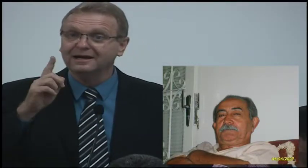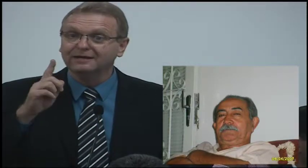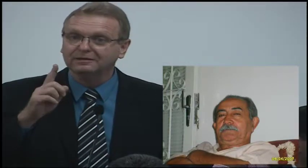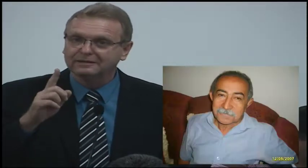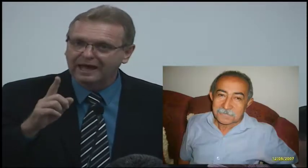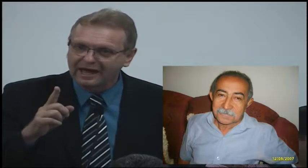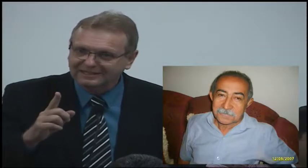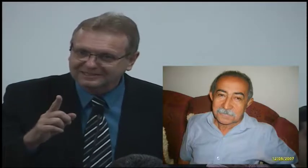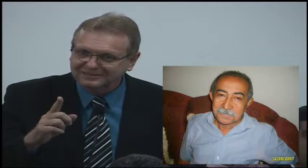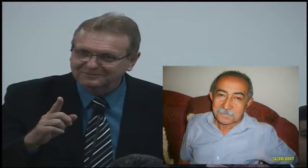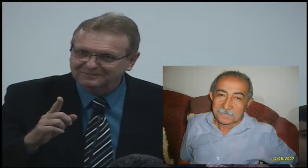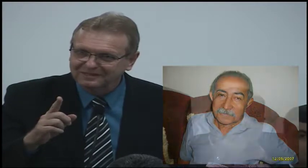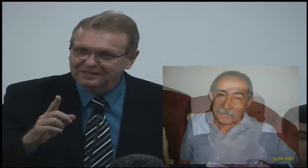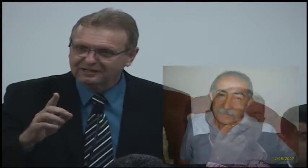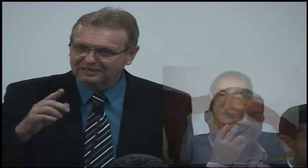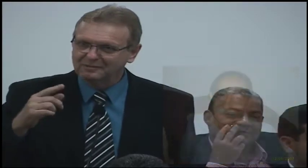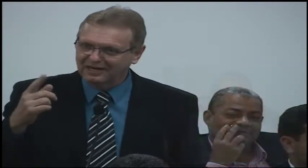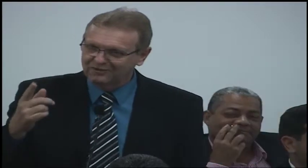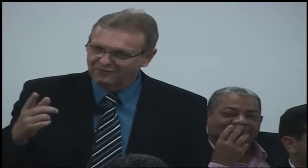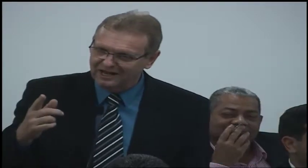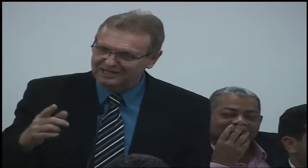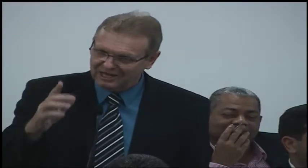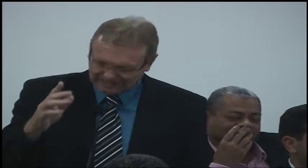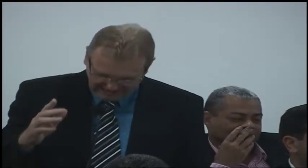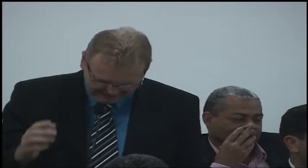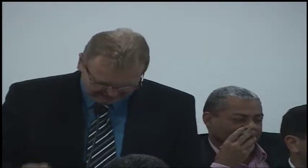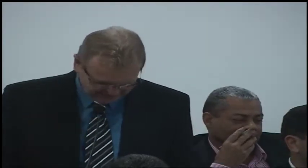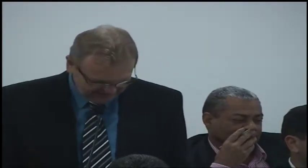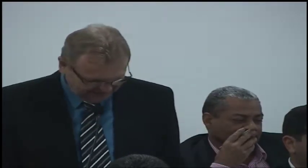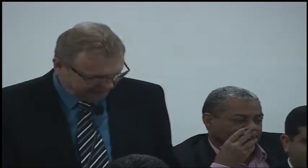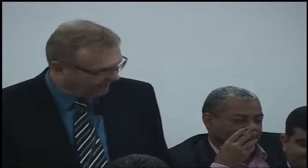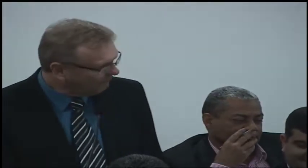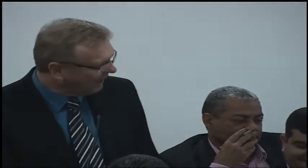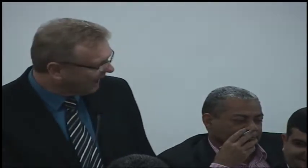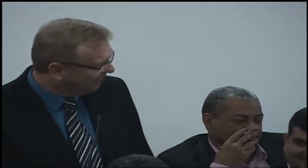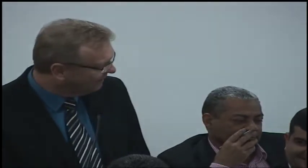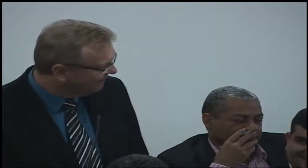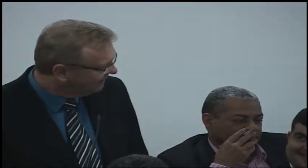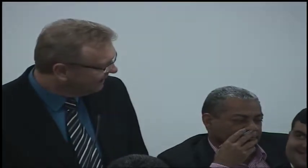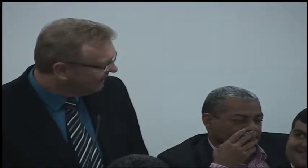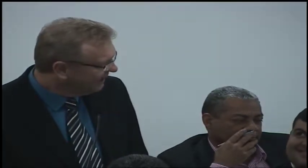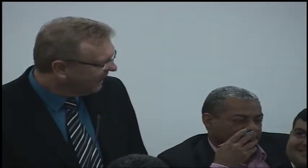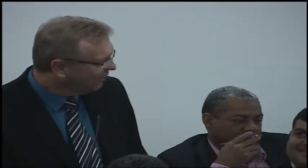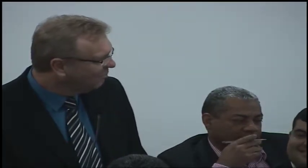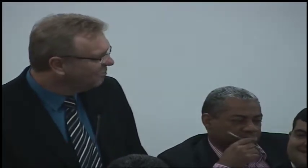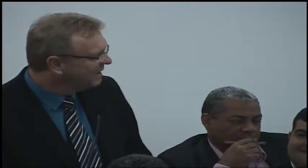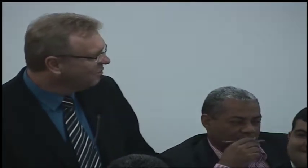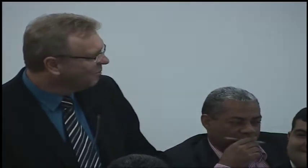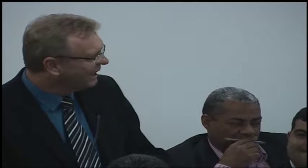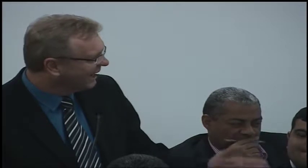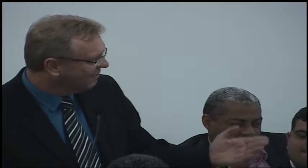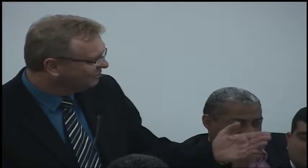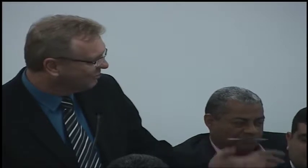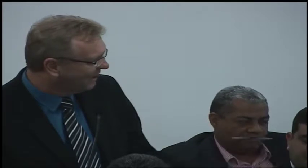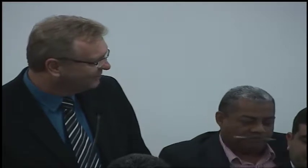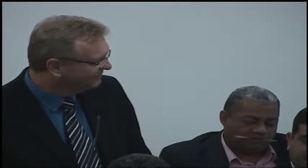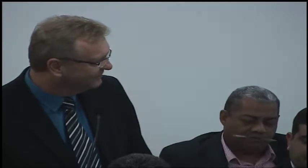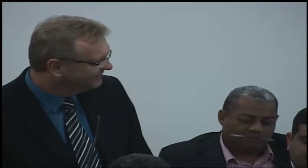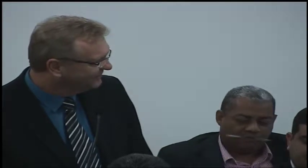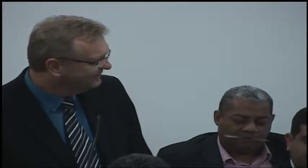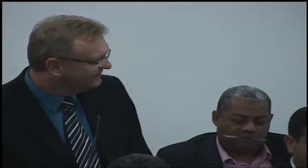dia 10 é diferente a 10 e ela pagava e aí como mimo como é que era mesmo